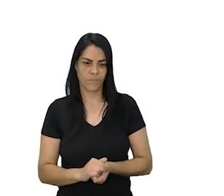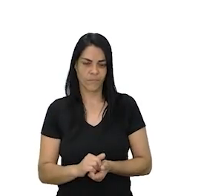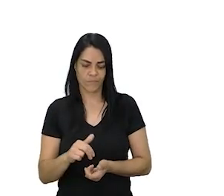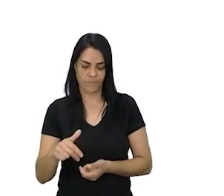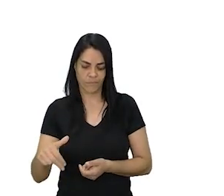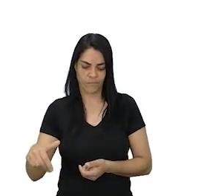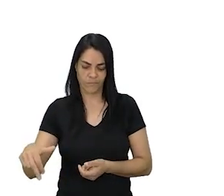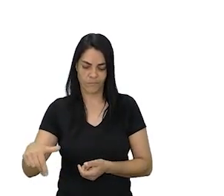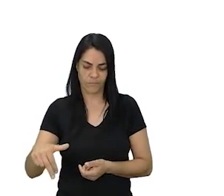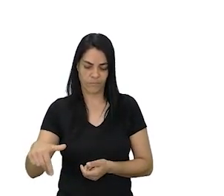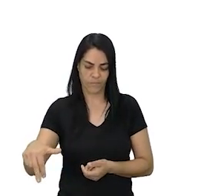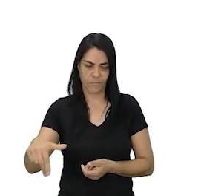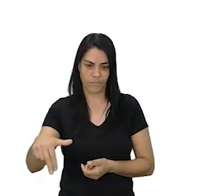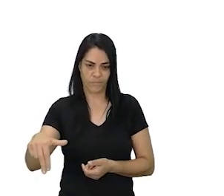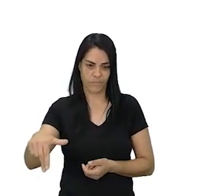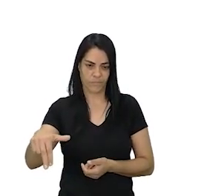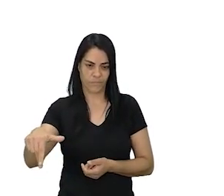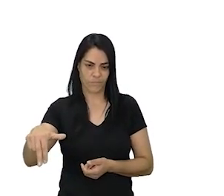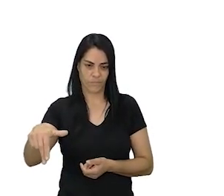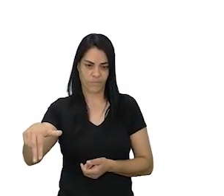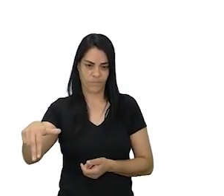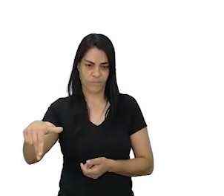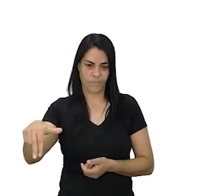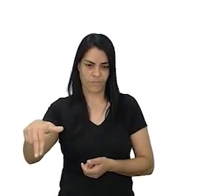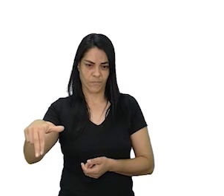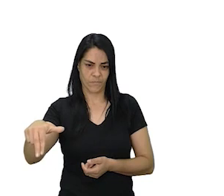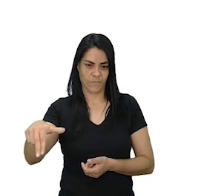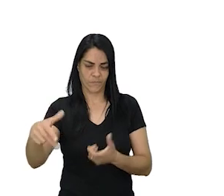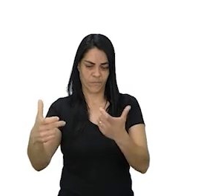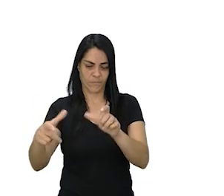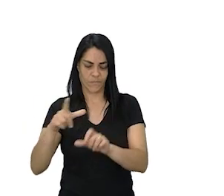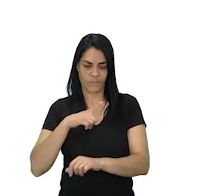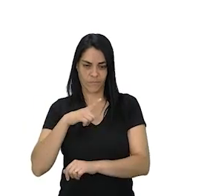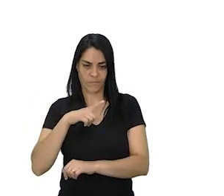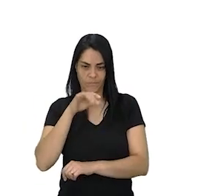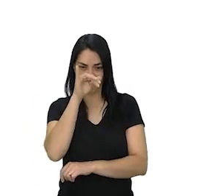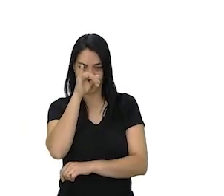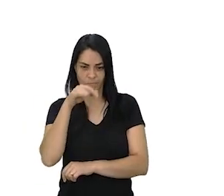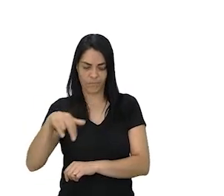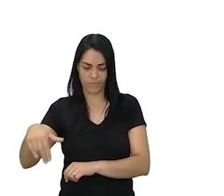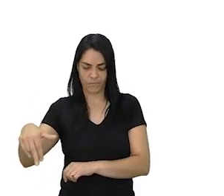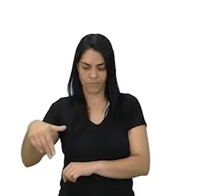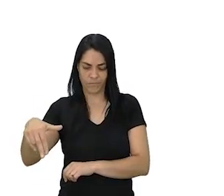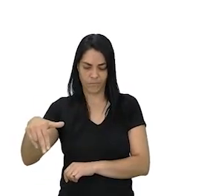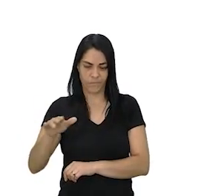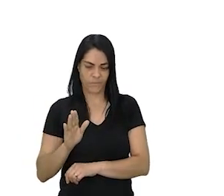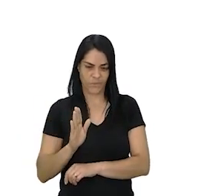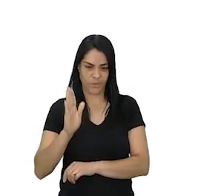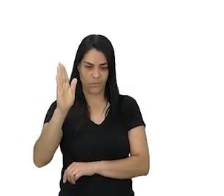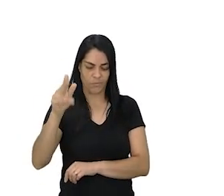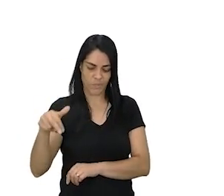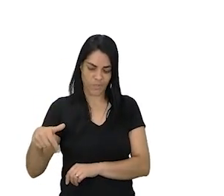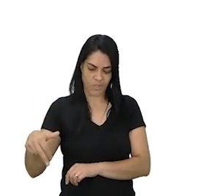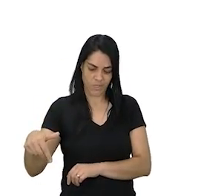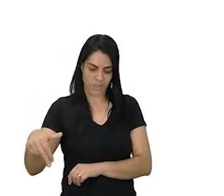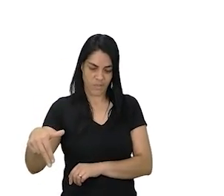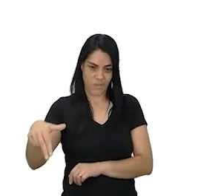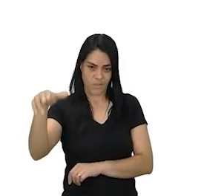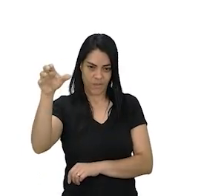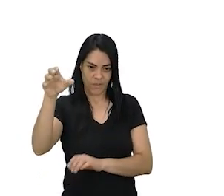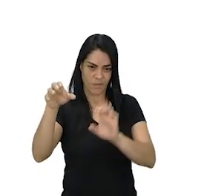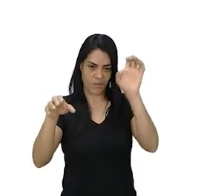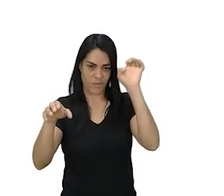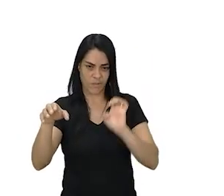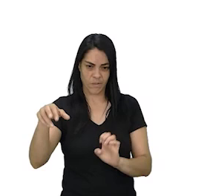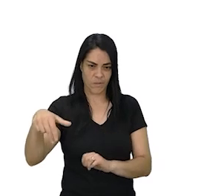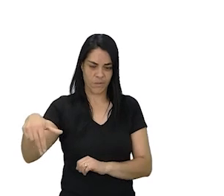contorno este espaço, né, onde está o porco, subo, portanto, à esquerda, contornando